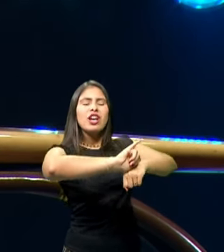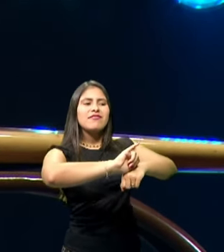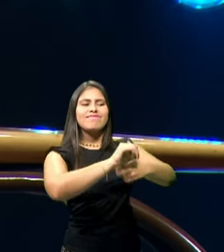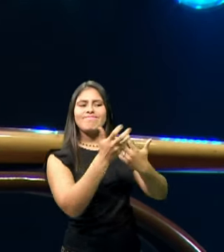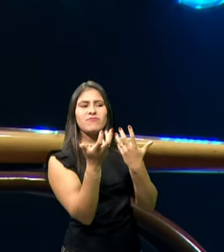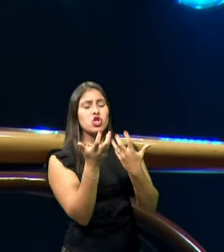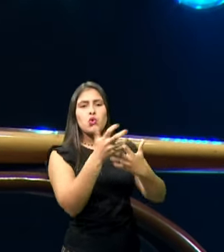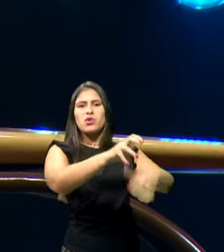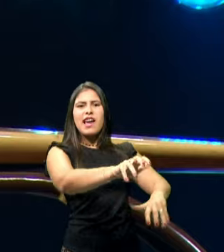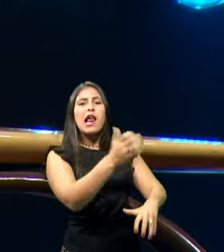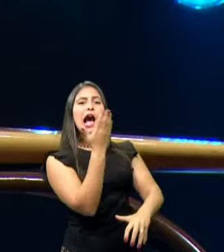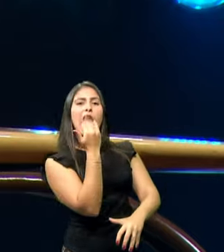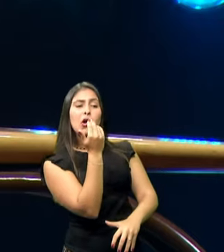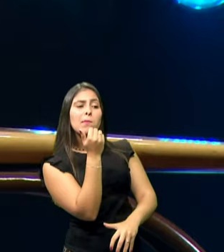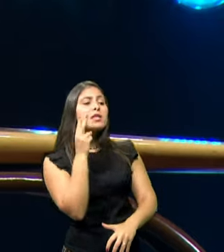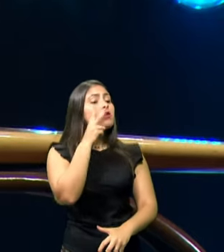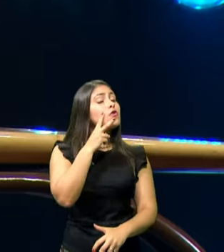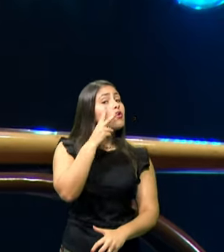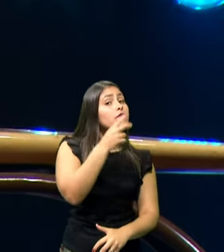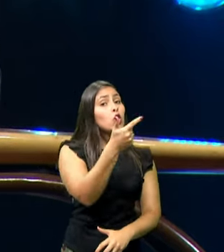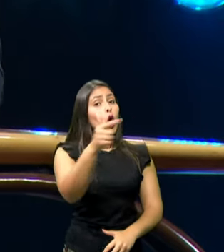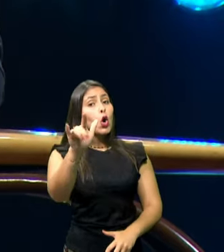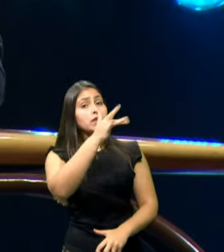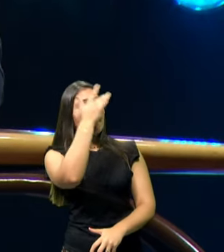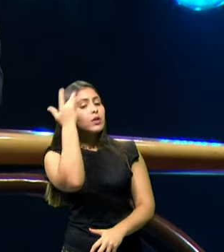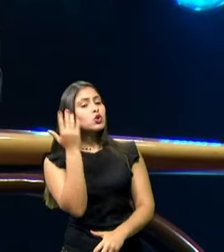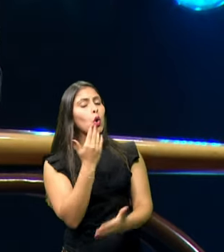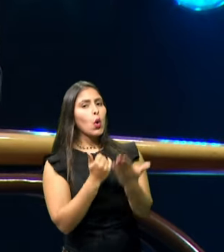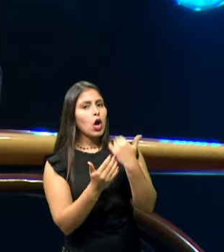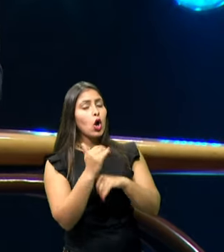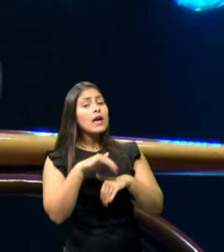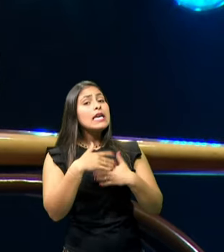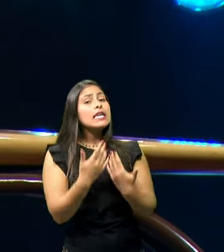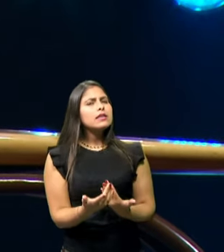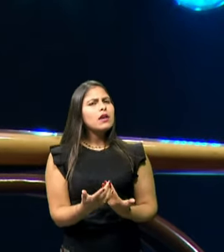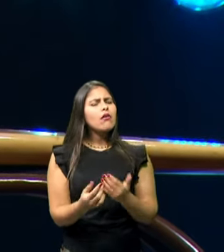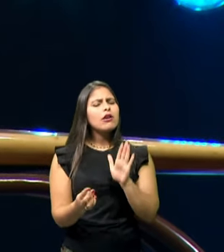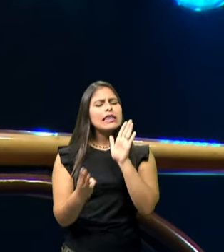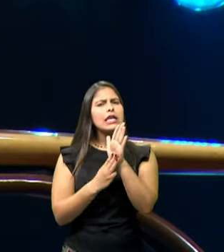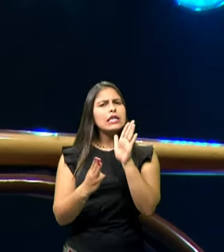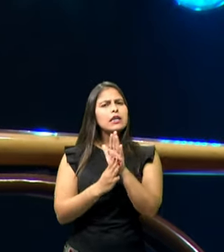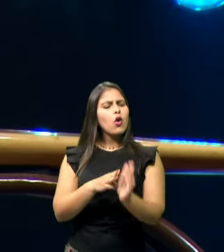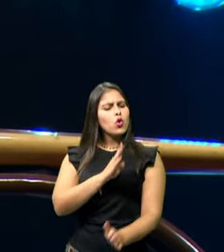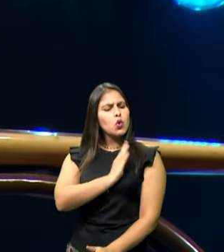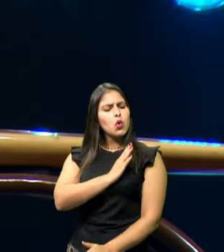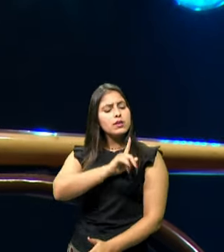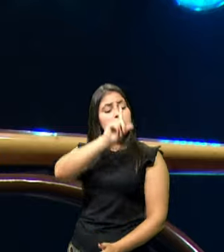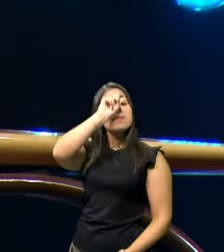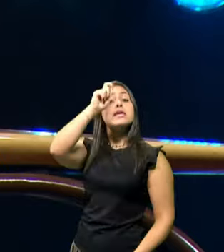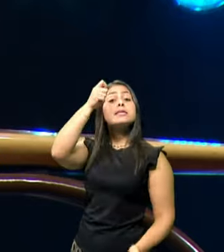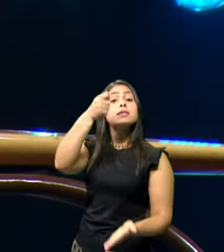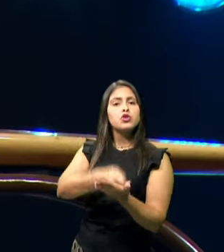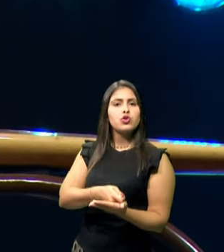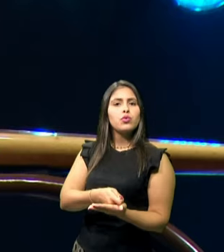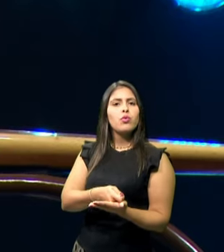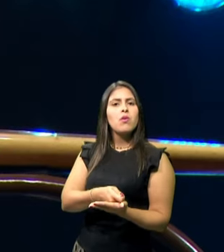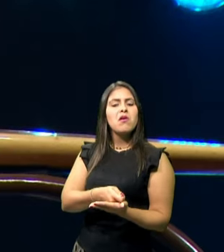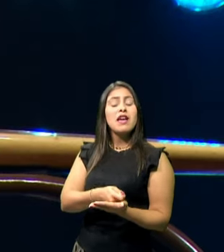se contaminar. Daniel assentou no seu coração não se